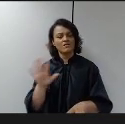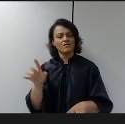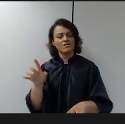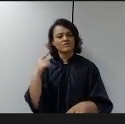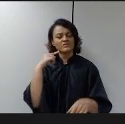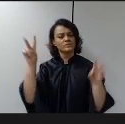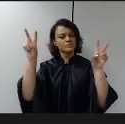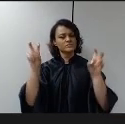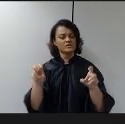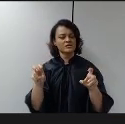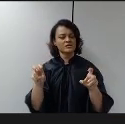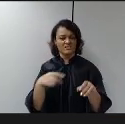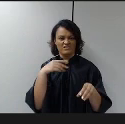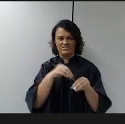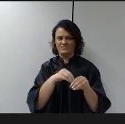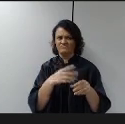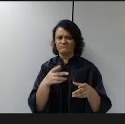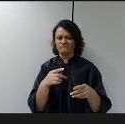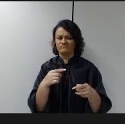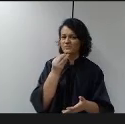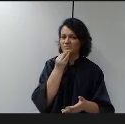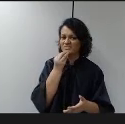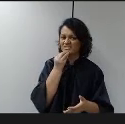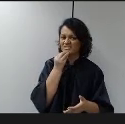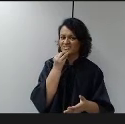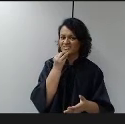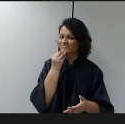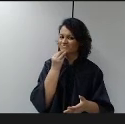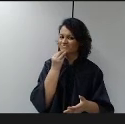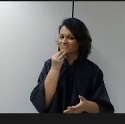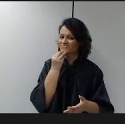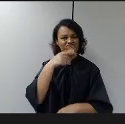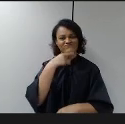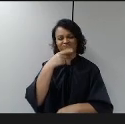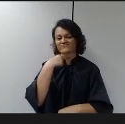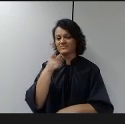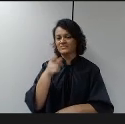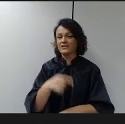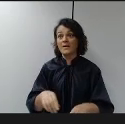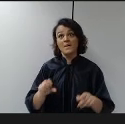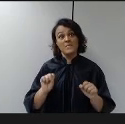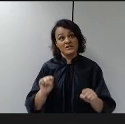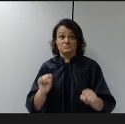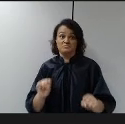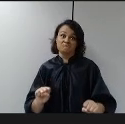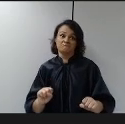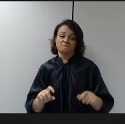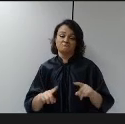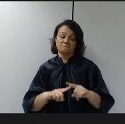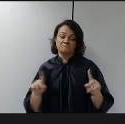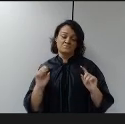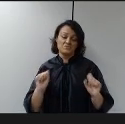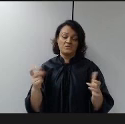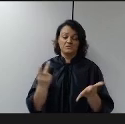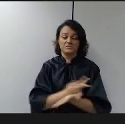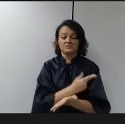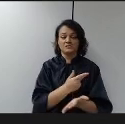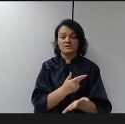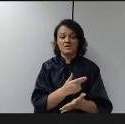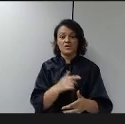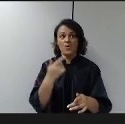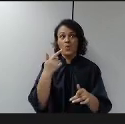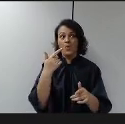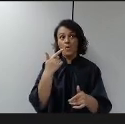possibilidade, mesmo nas hipóteses em que ocorra a abertura de novo certame para o mesmo